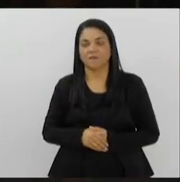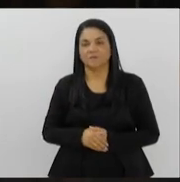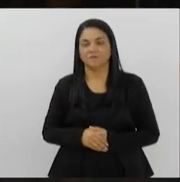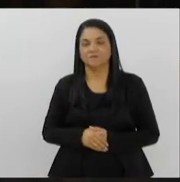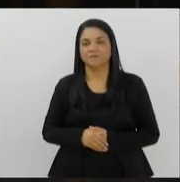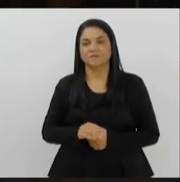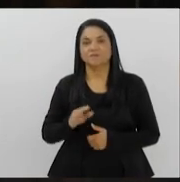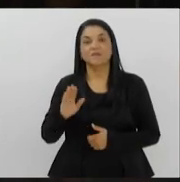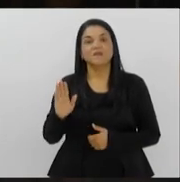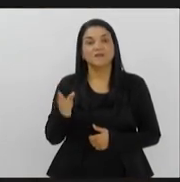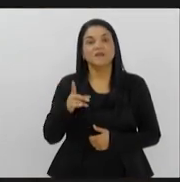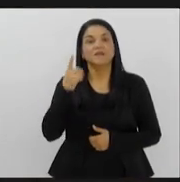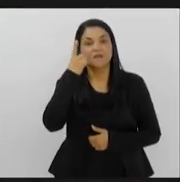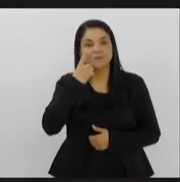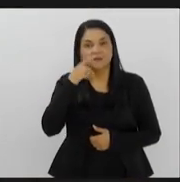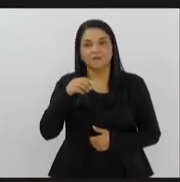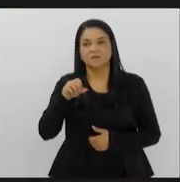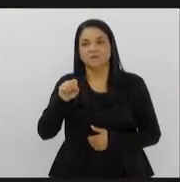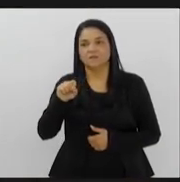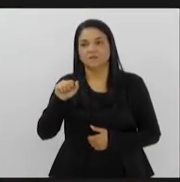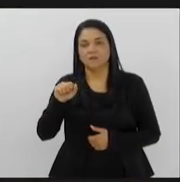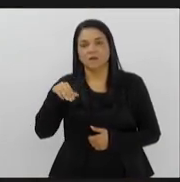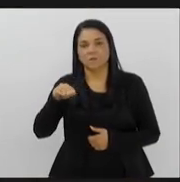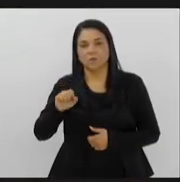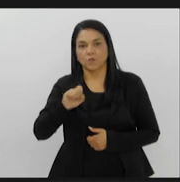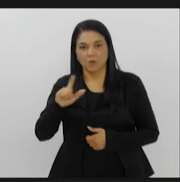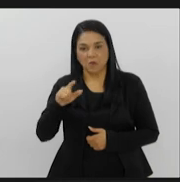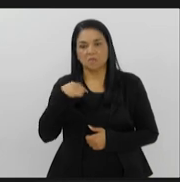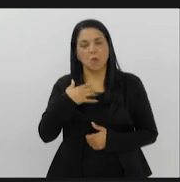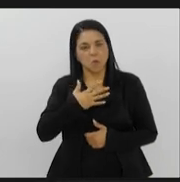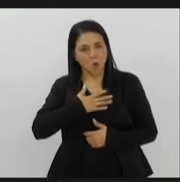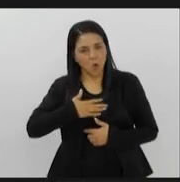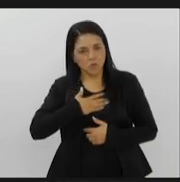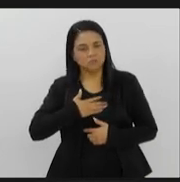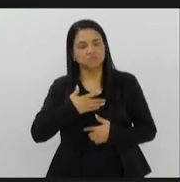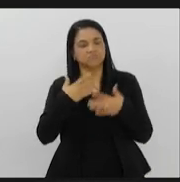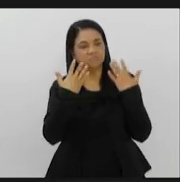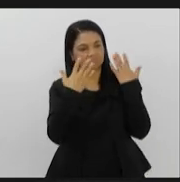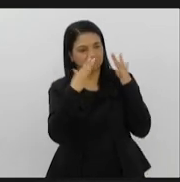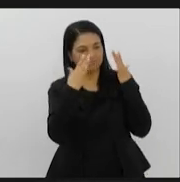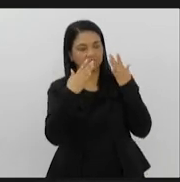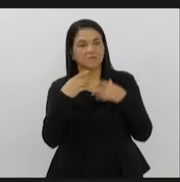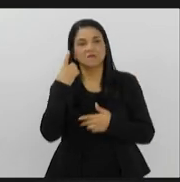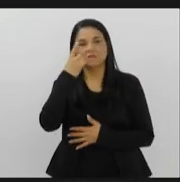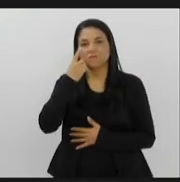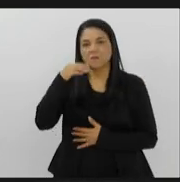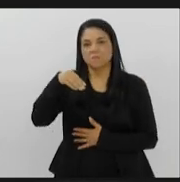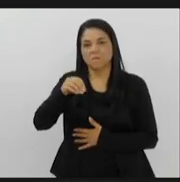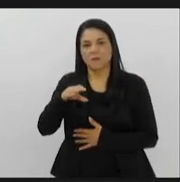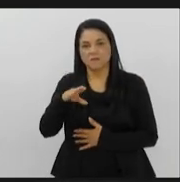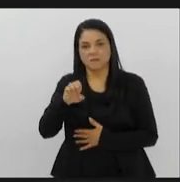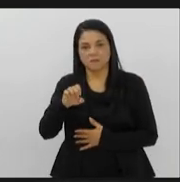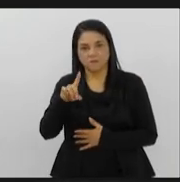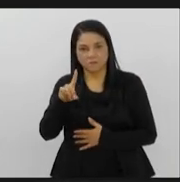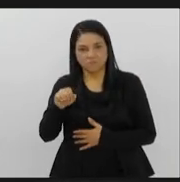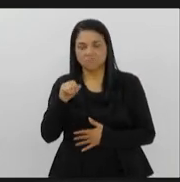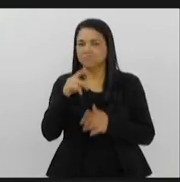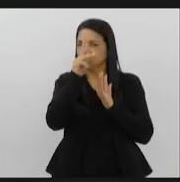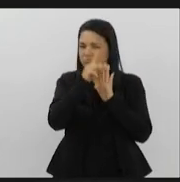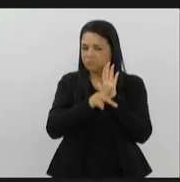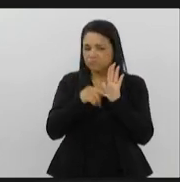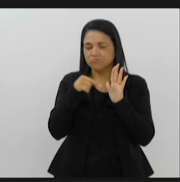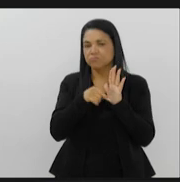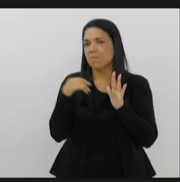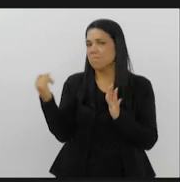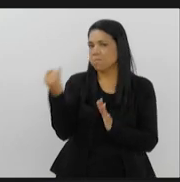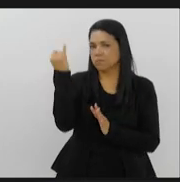Deputado Samuel Malafaia. Eu gostaria de parabenizar o nosso querido Macedo por esse projeto tão importante. Agora, com